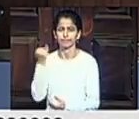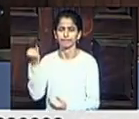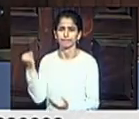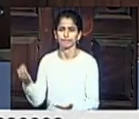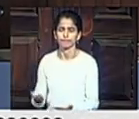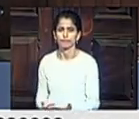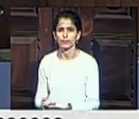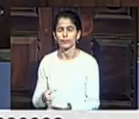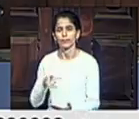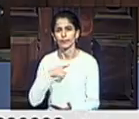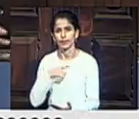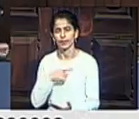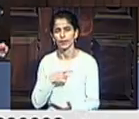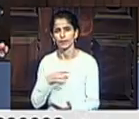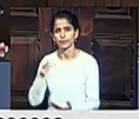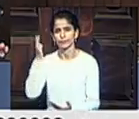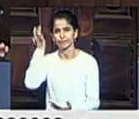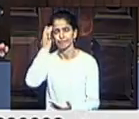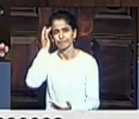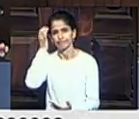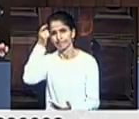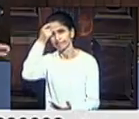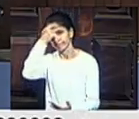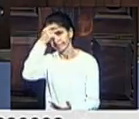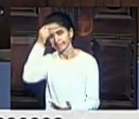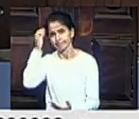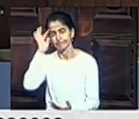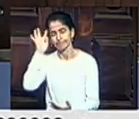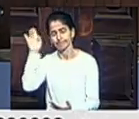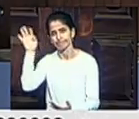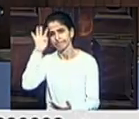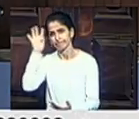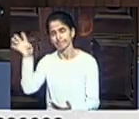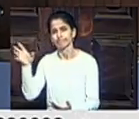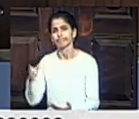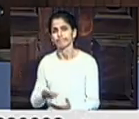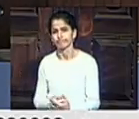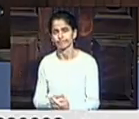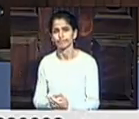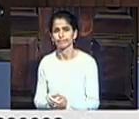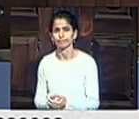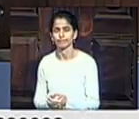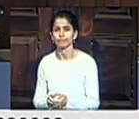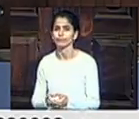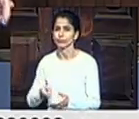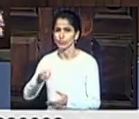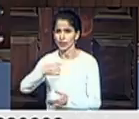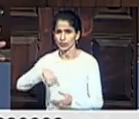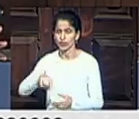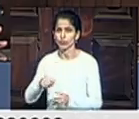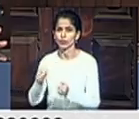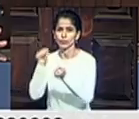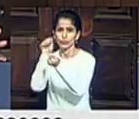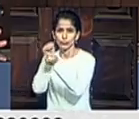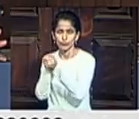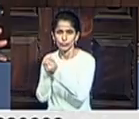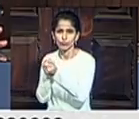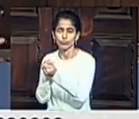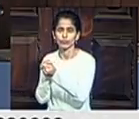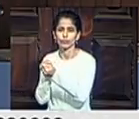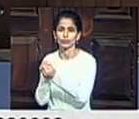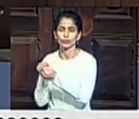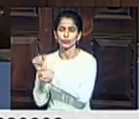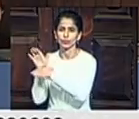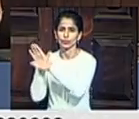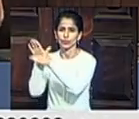nós tenhamos a nossa consciência. É importante que nós estejamos do lado da população e